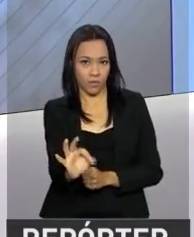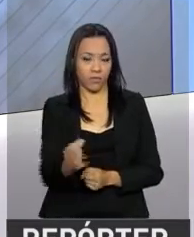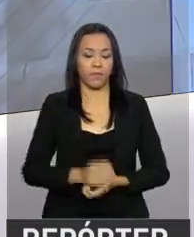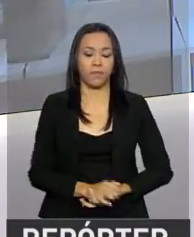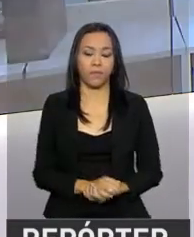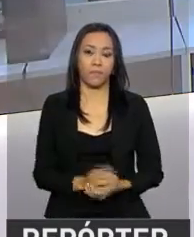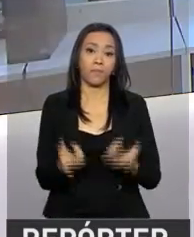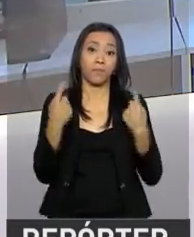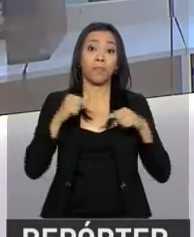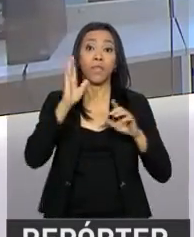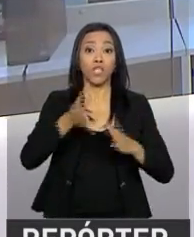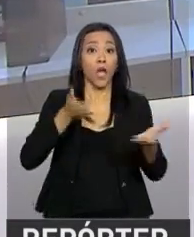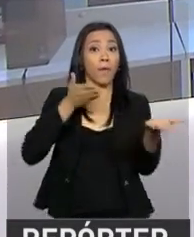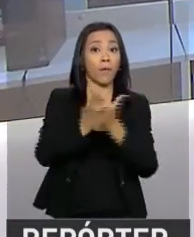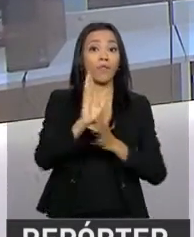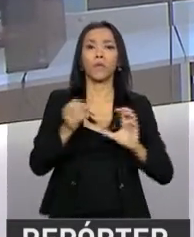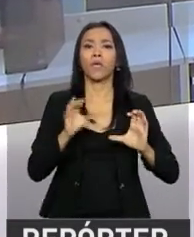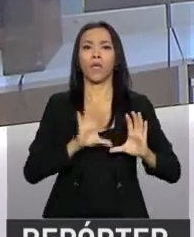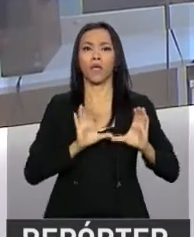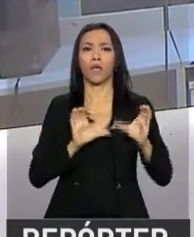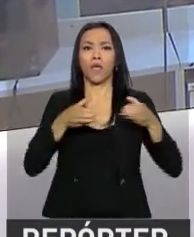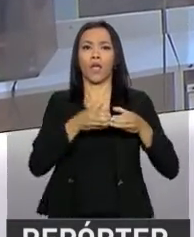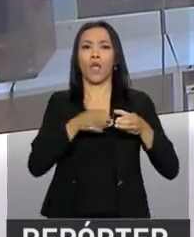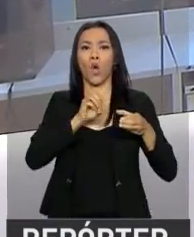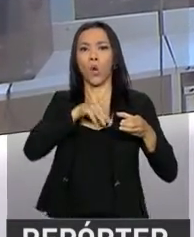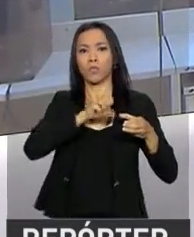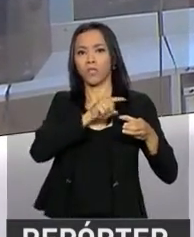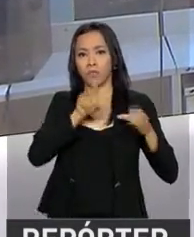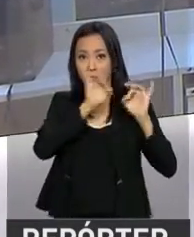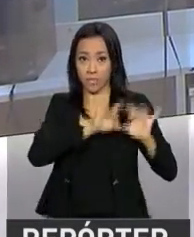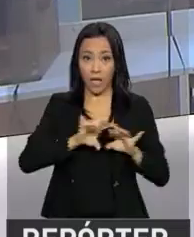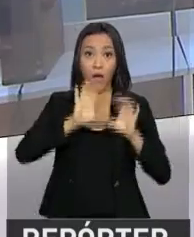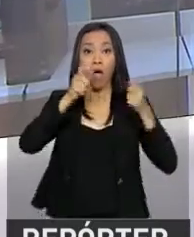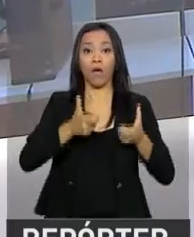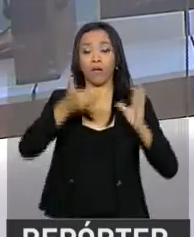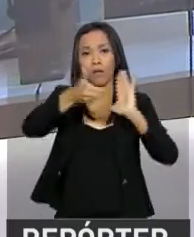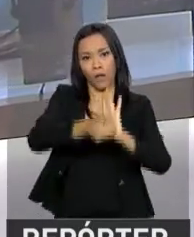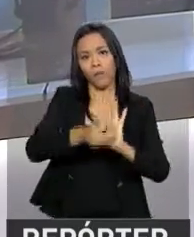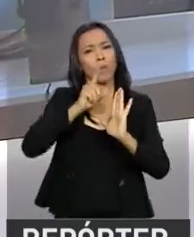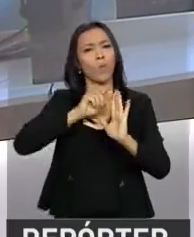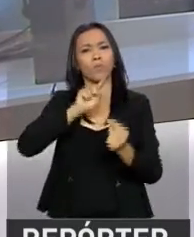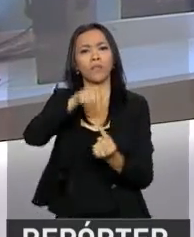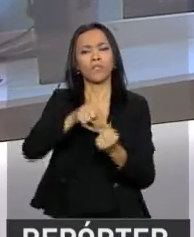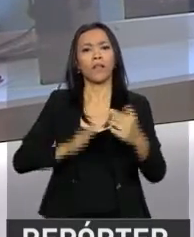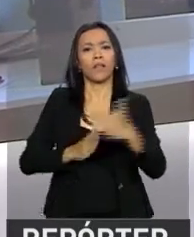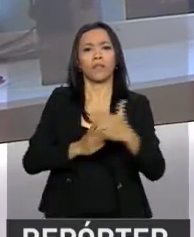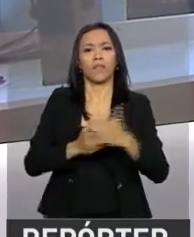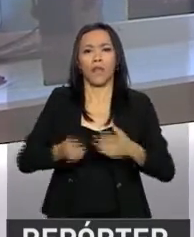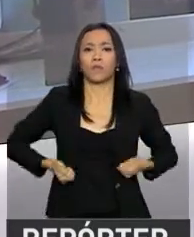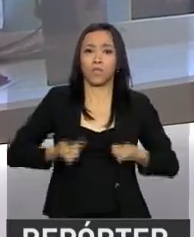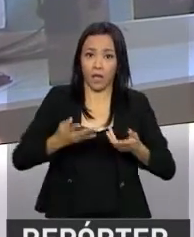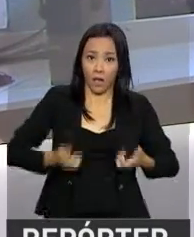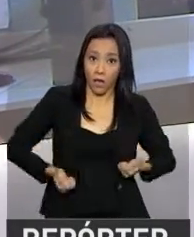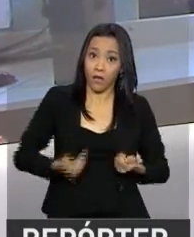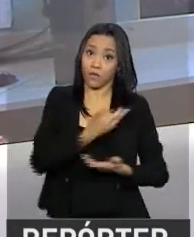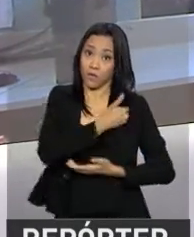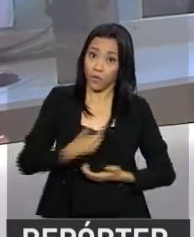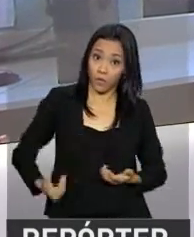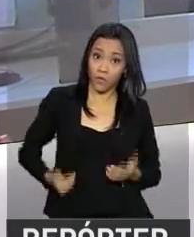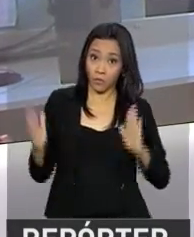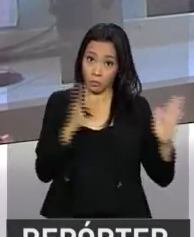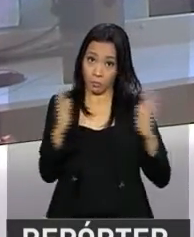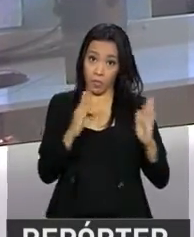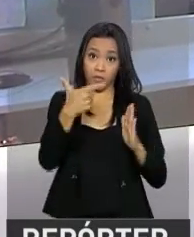5,51%. E foi aprovada pela Comissão Especial da Câmara dos Deputados a proposta para limitar os gastos públicos pelos próximos 20